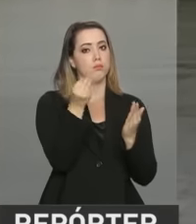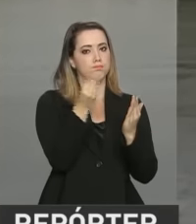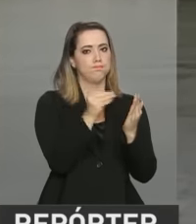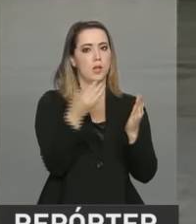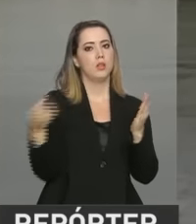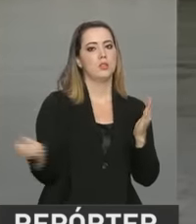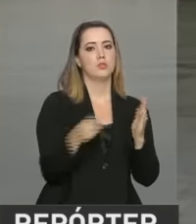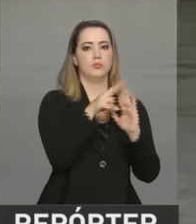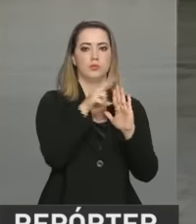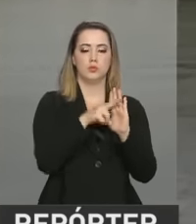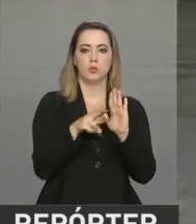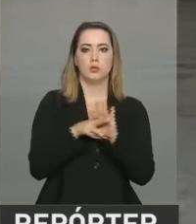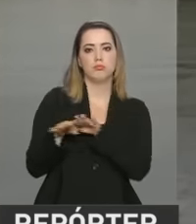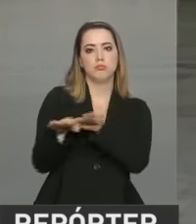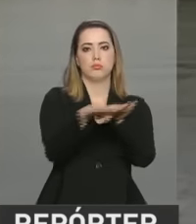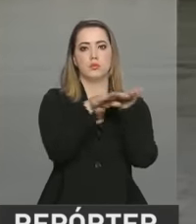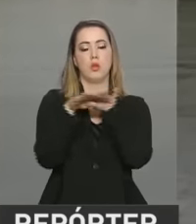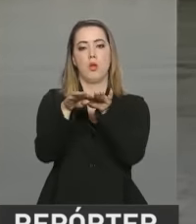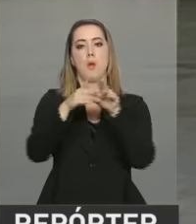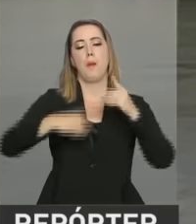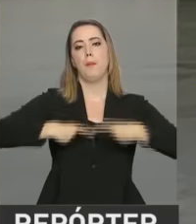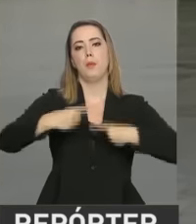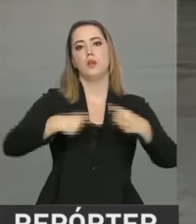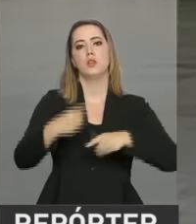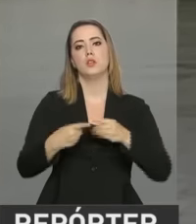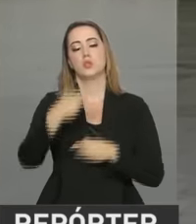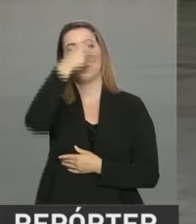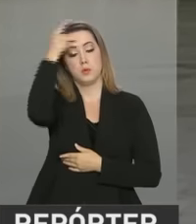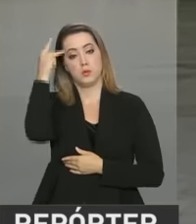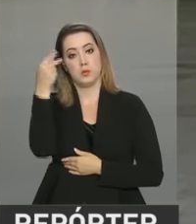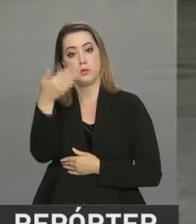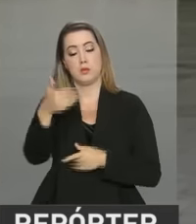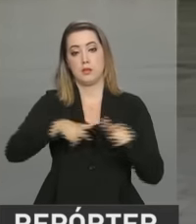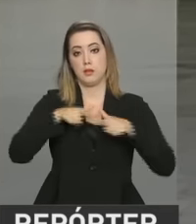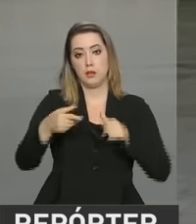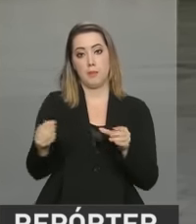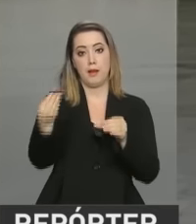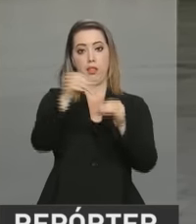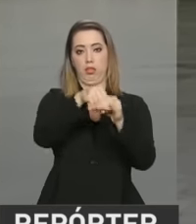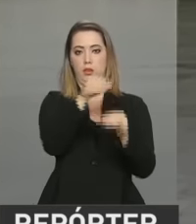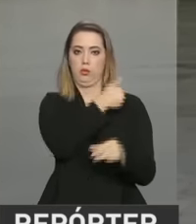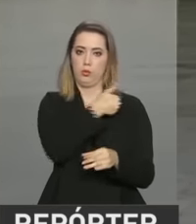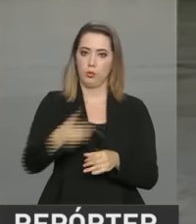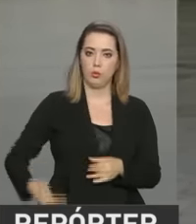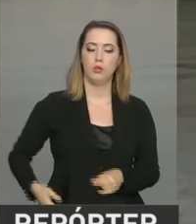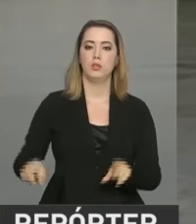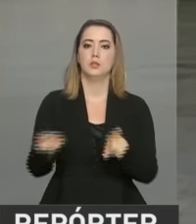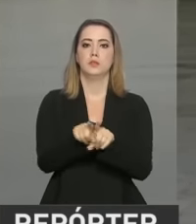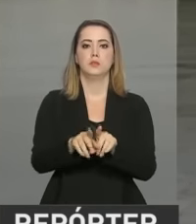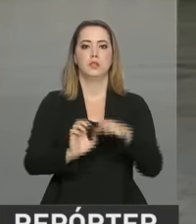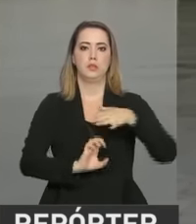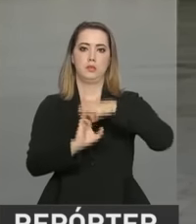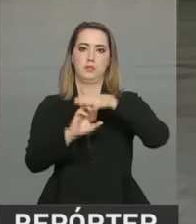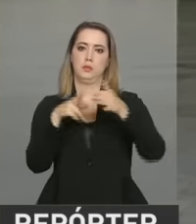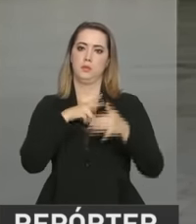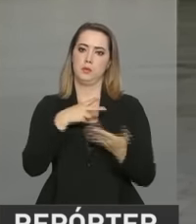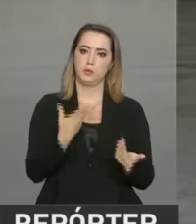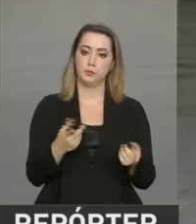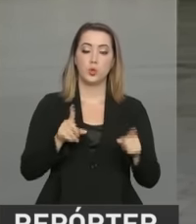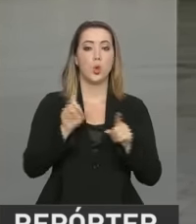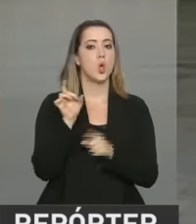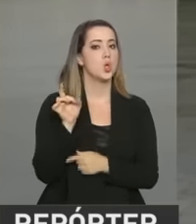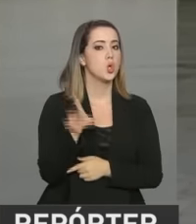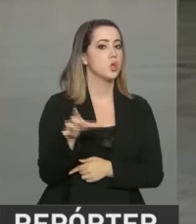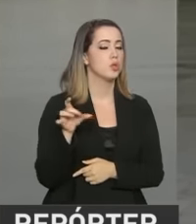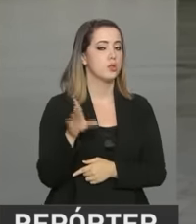a equiparação das aposentadorias de políticos, servidores públicos e funcionários da iniciativa privada. Militares ficaram de fora